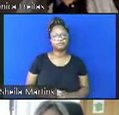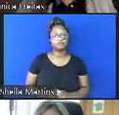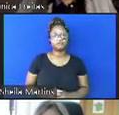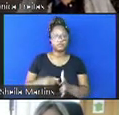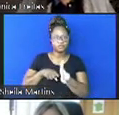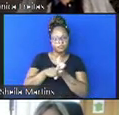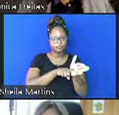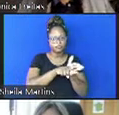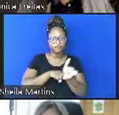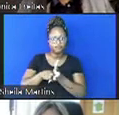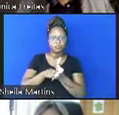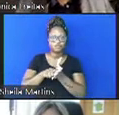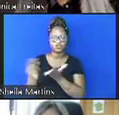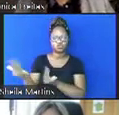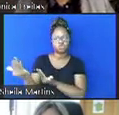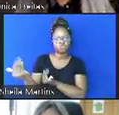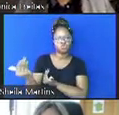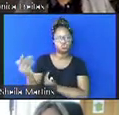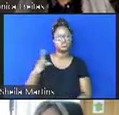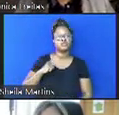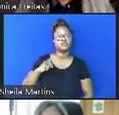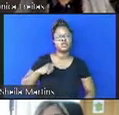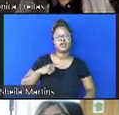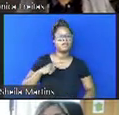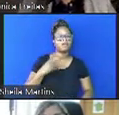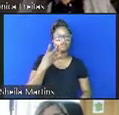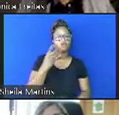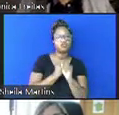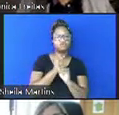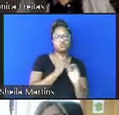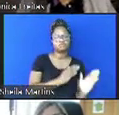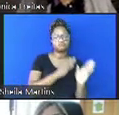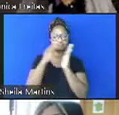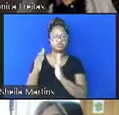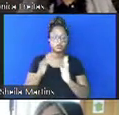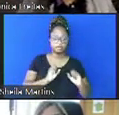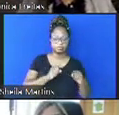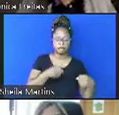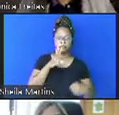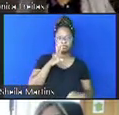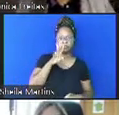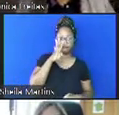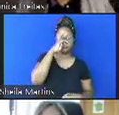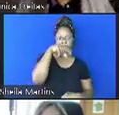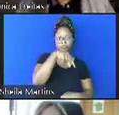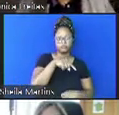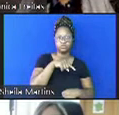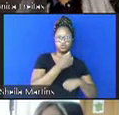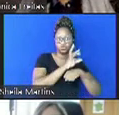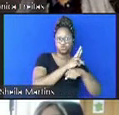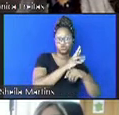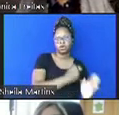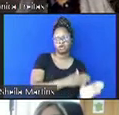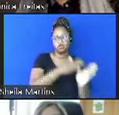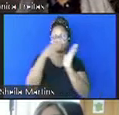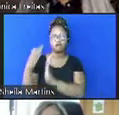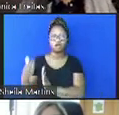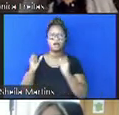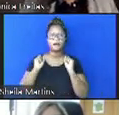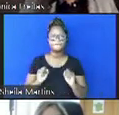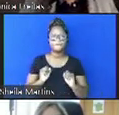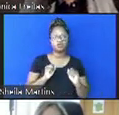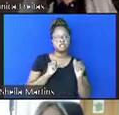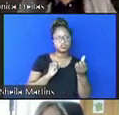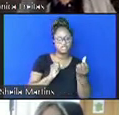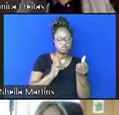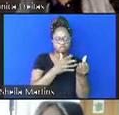pesquisador jovem, né, que tem até 4 anos após a defesa de doutorado, ele pode aplicar para ficar de 6 a 24 meses na Alemanha, e